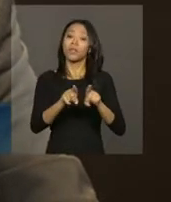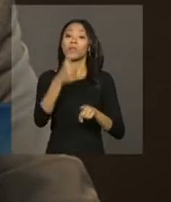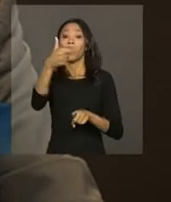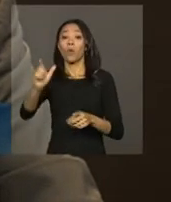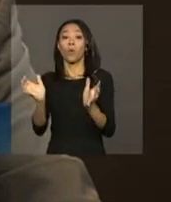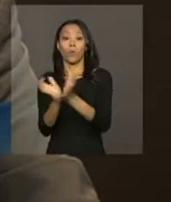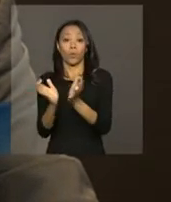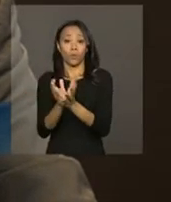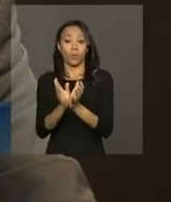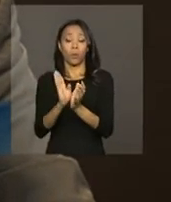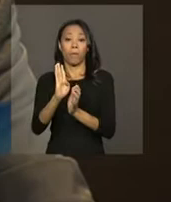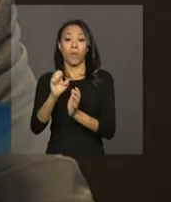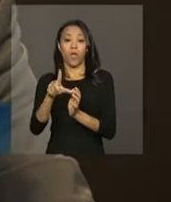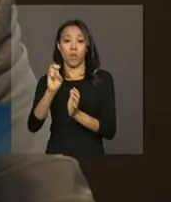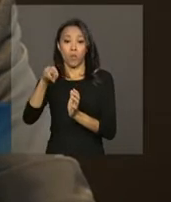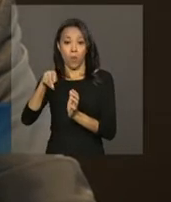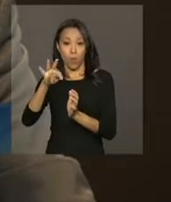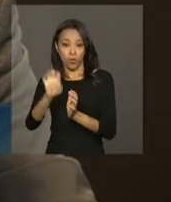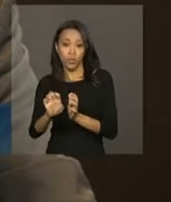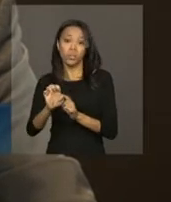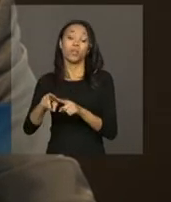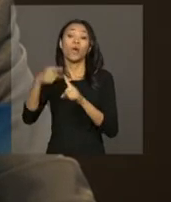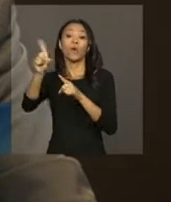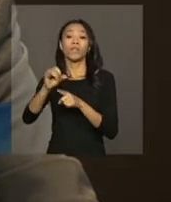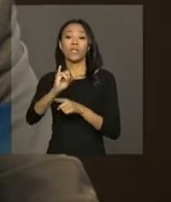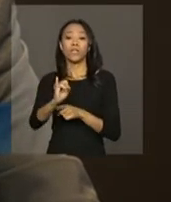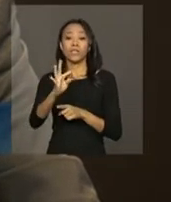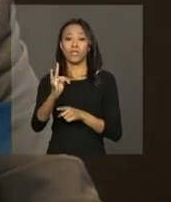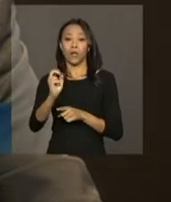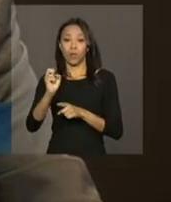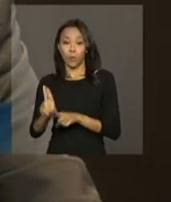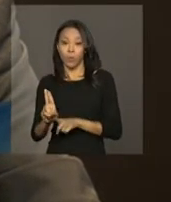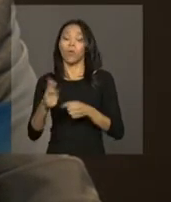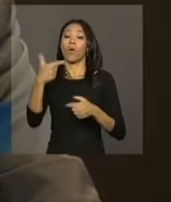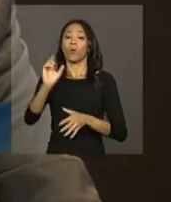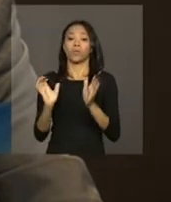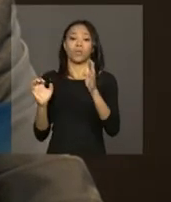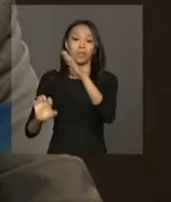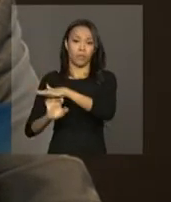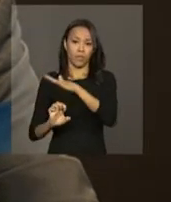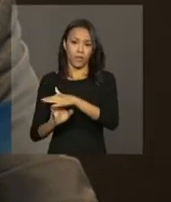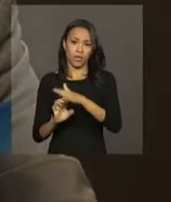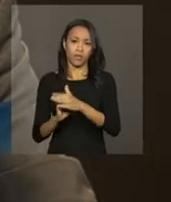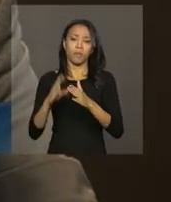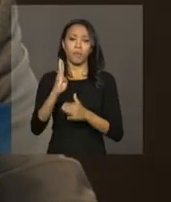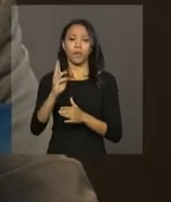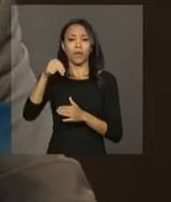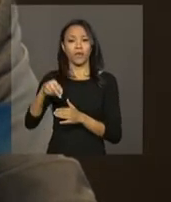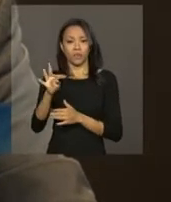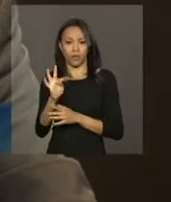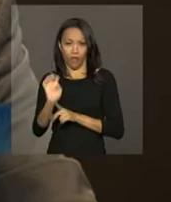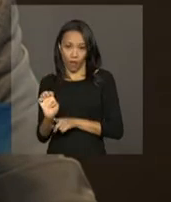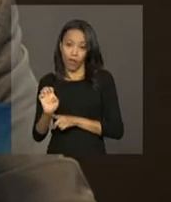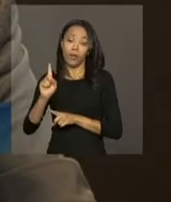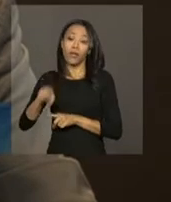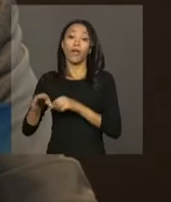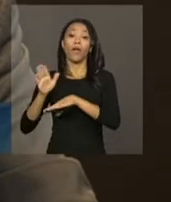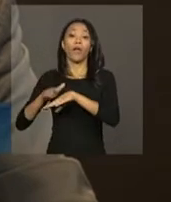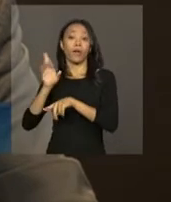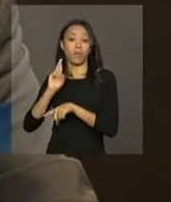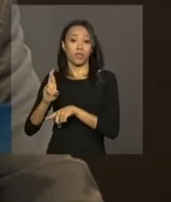Belo Monte representado pela corretora Itaú e o proponente consórcio bmte representado pela